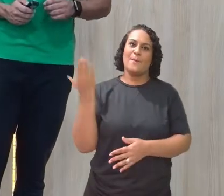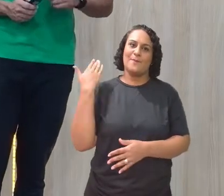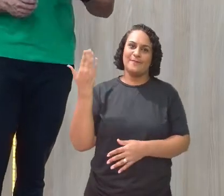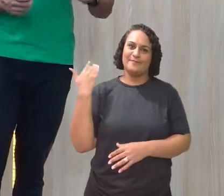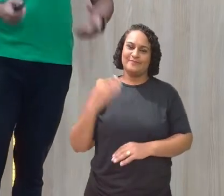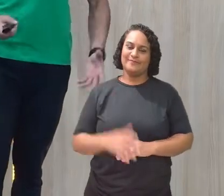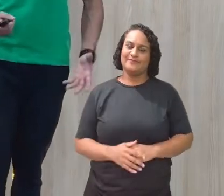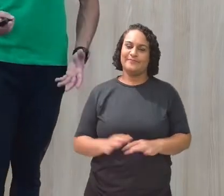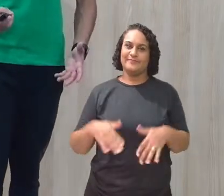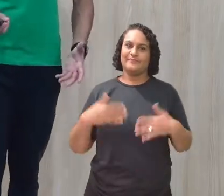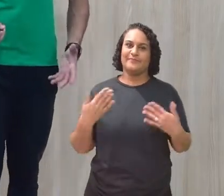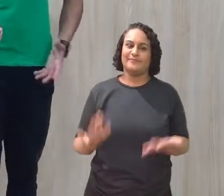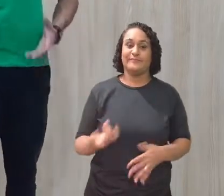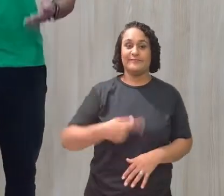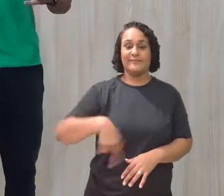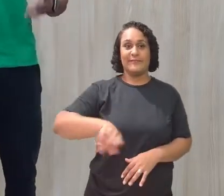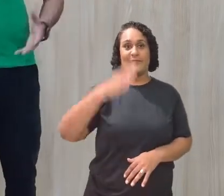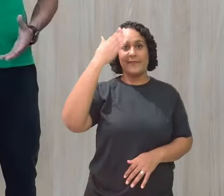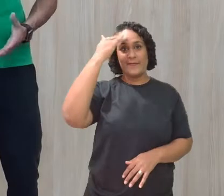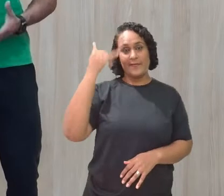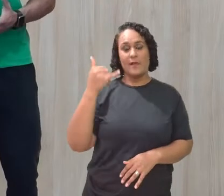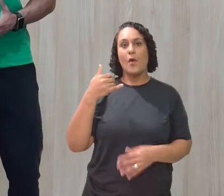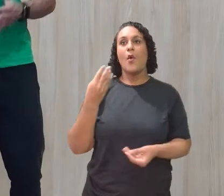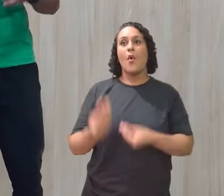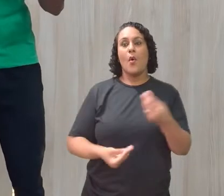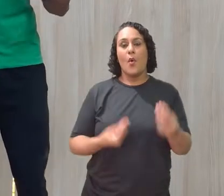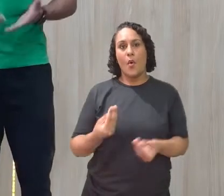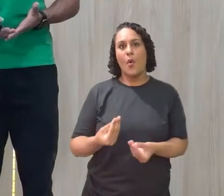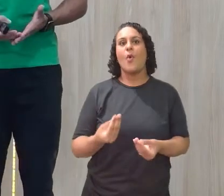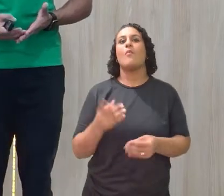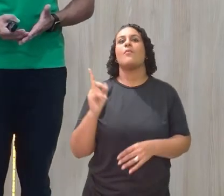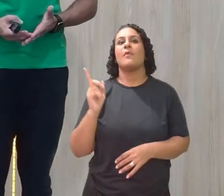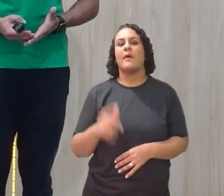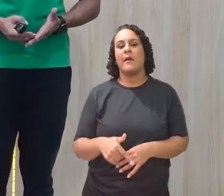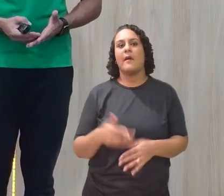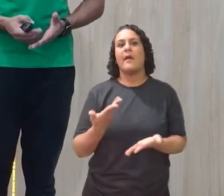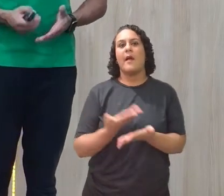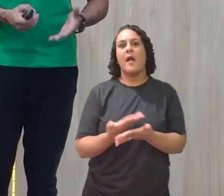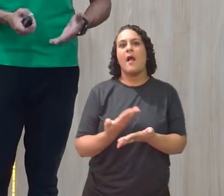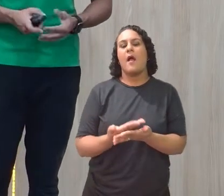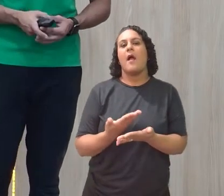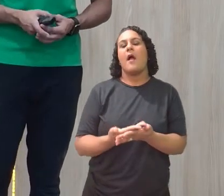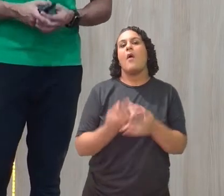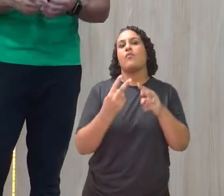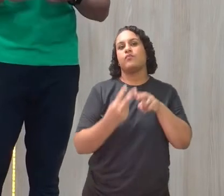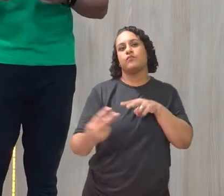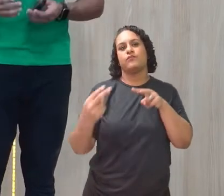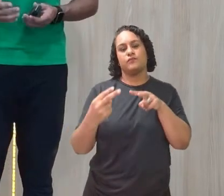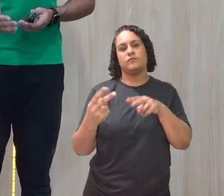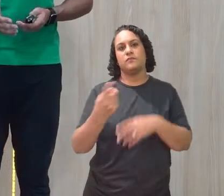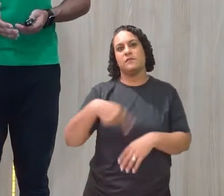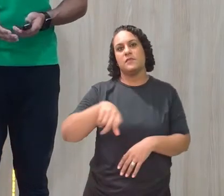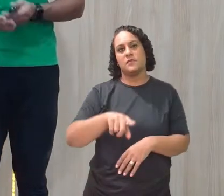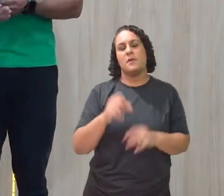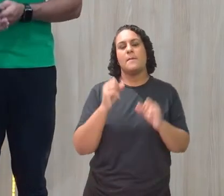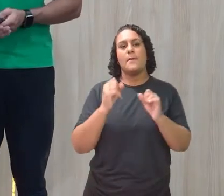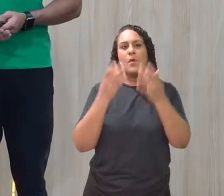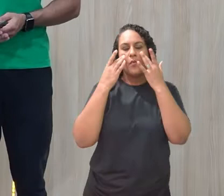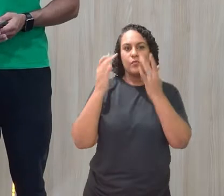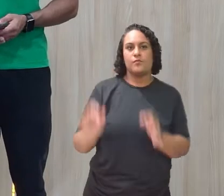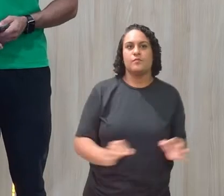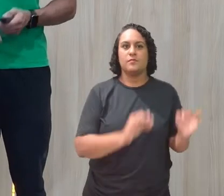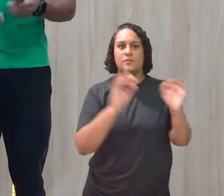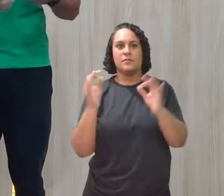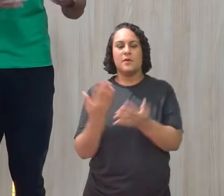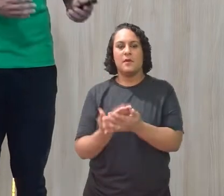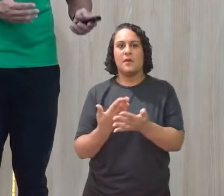certo? Então, como você sabe, o sistema de aula da gente é um sistema de aula digital, onde você pode acompanhar e assistir essa